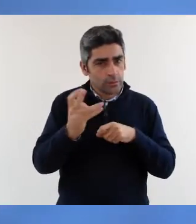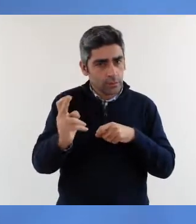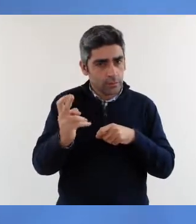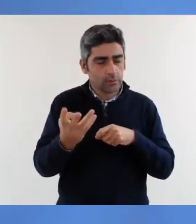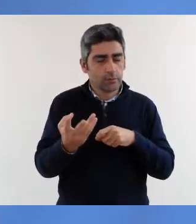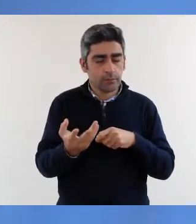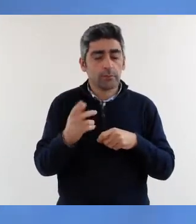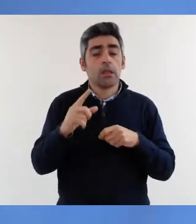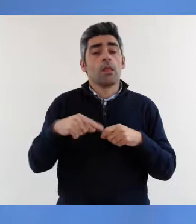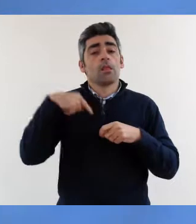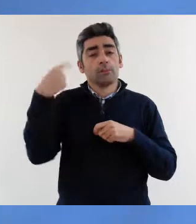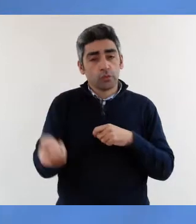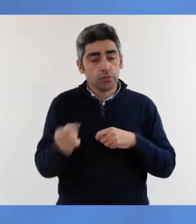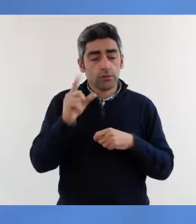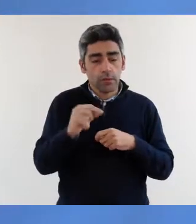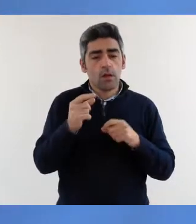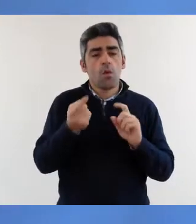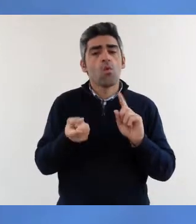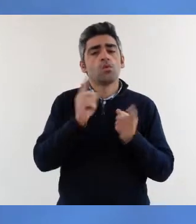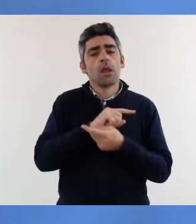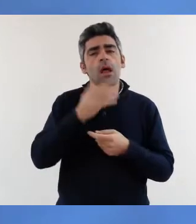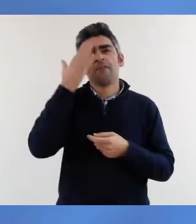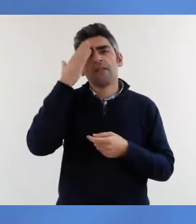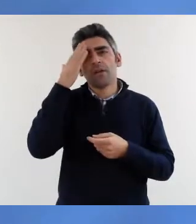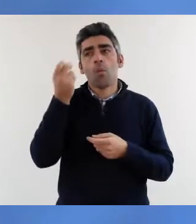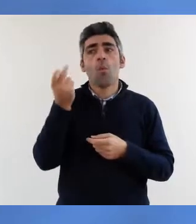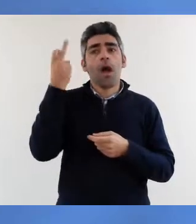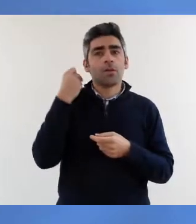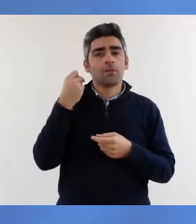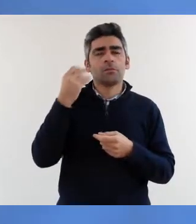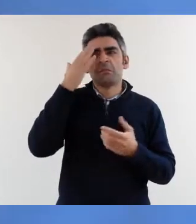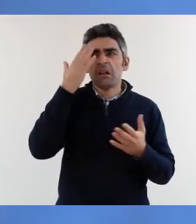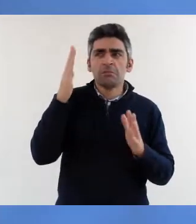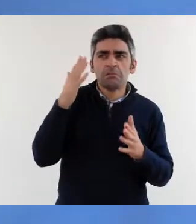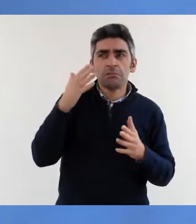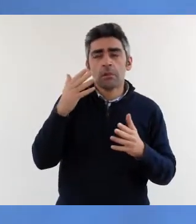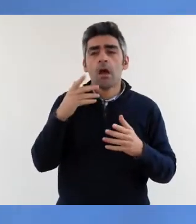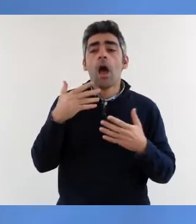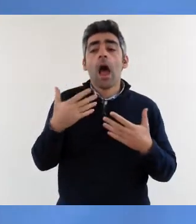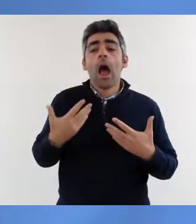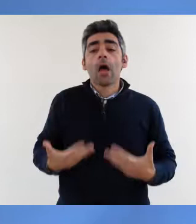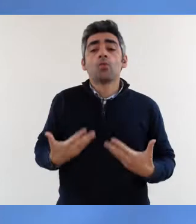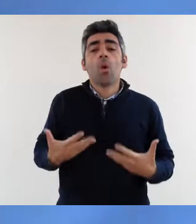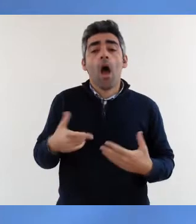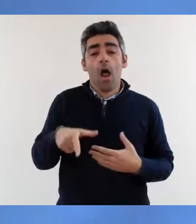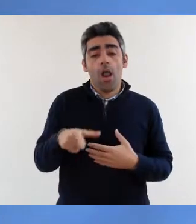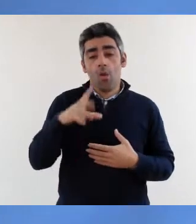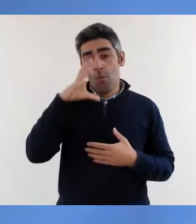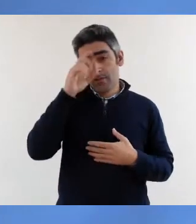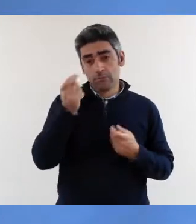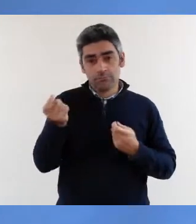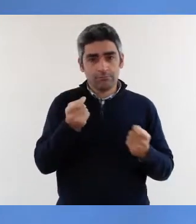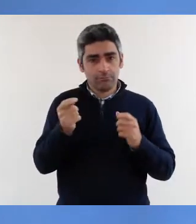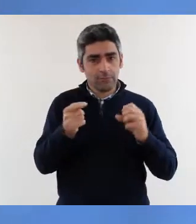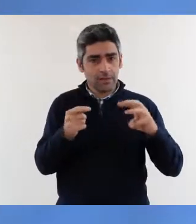consistente durante uma legislatura depois e ao contrário das expectativas de um ano o facto de a atual